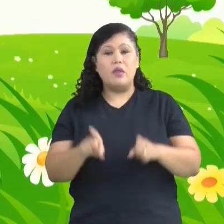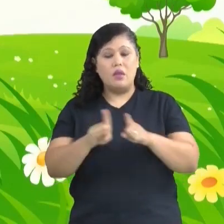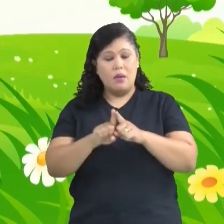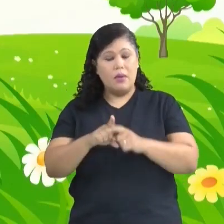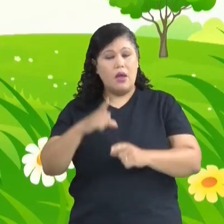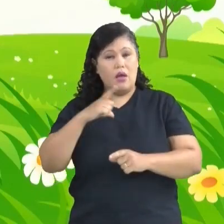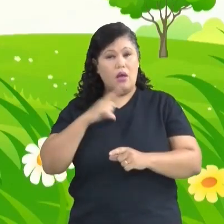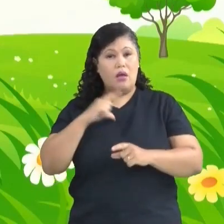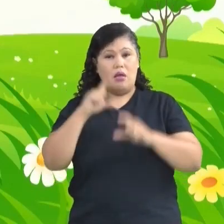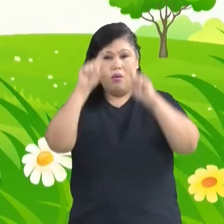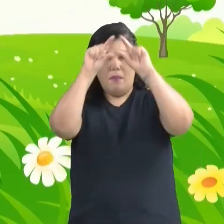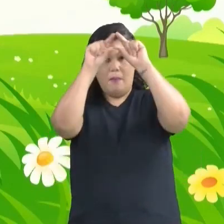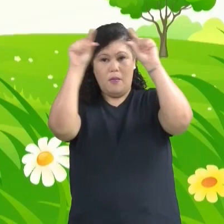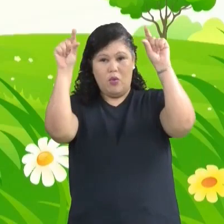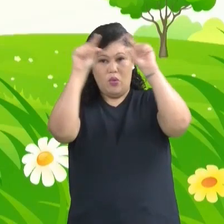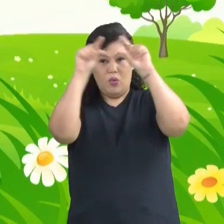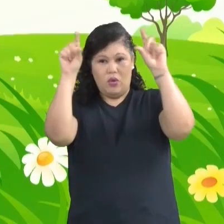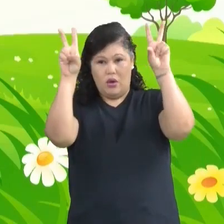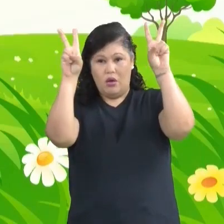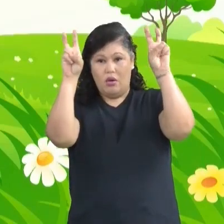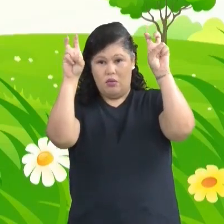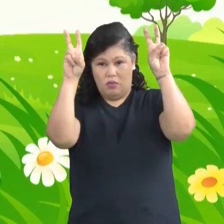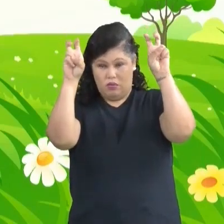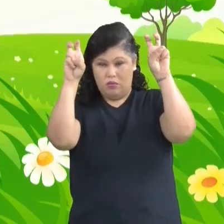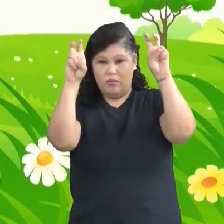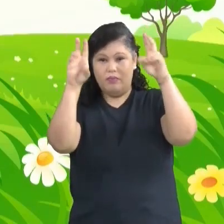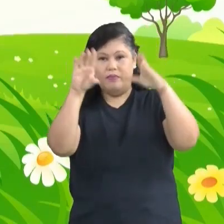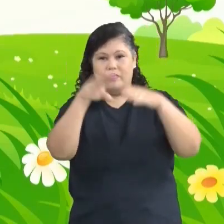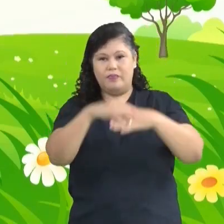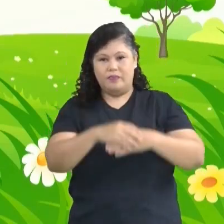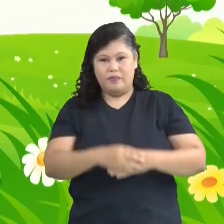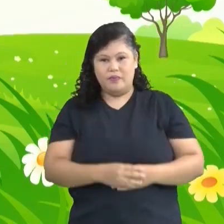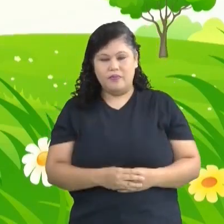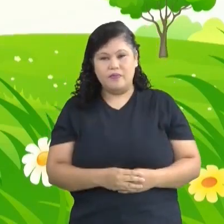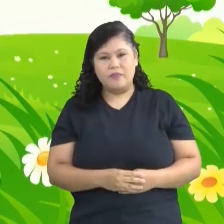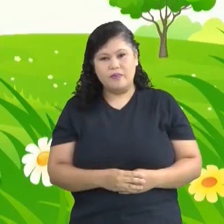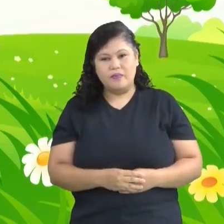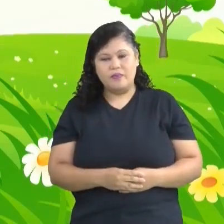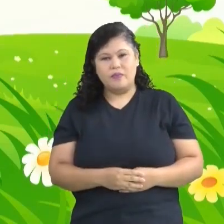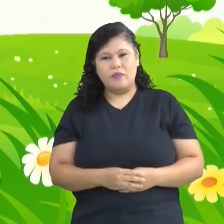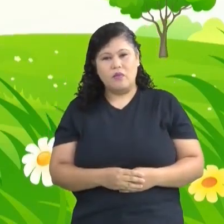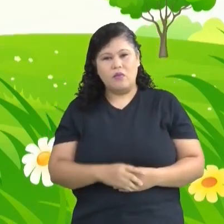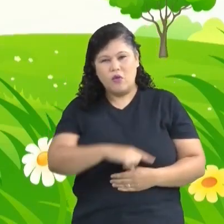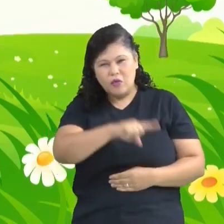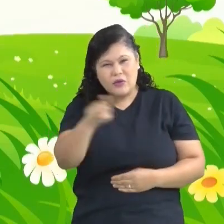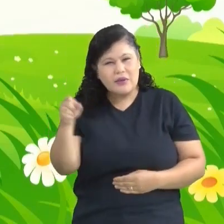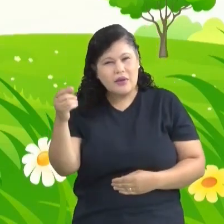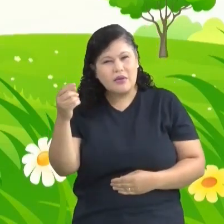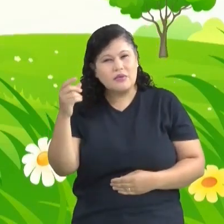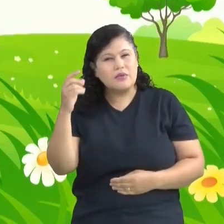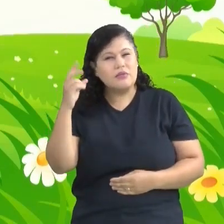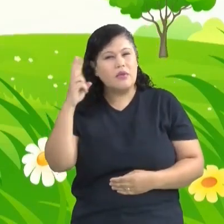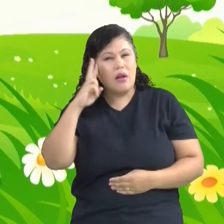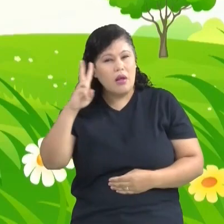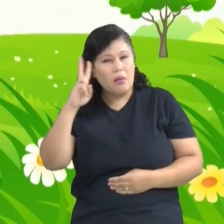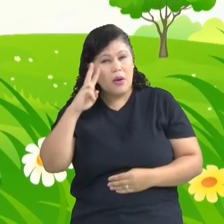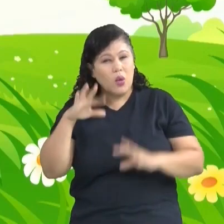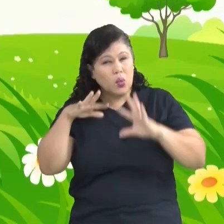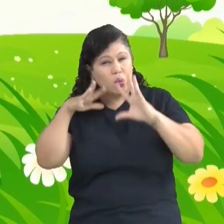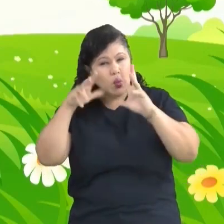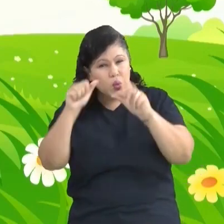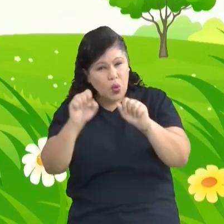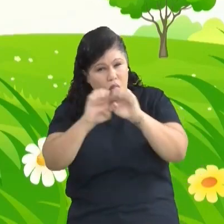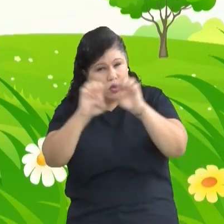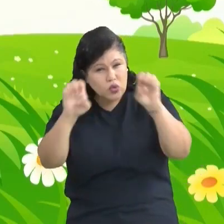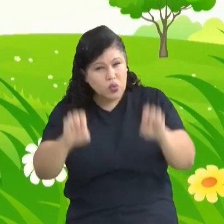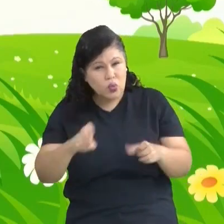título. Um título é o assunto que o poema ele vai tratar. Vocês conseguiram entender todos os nossos conteúdos de